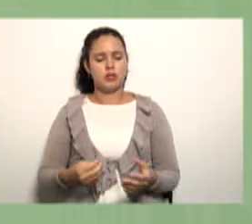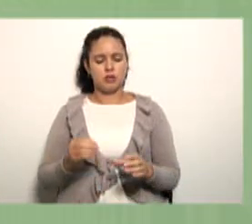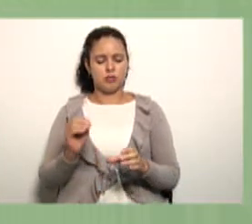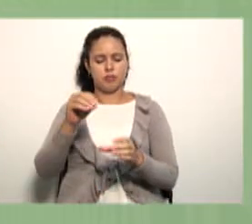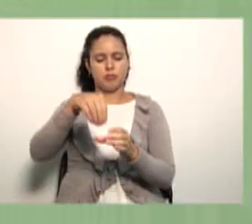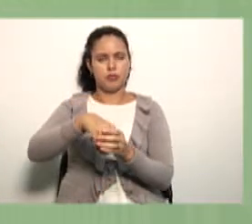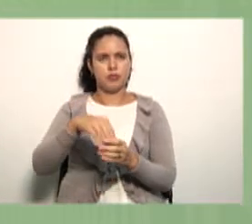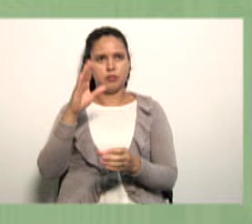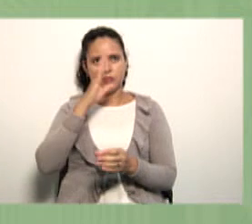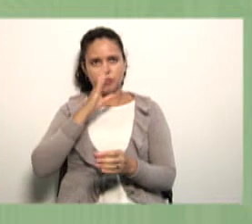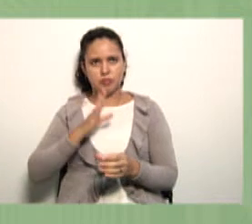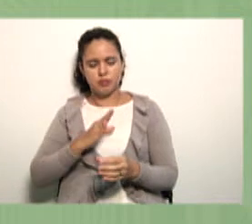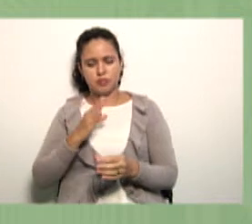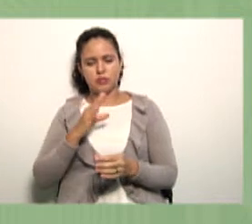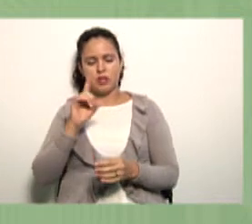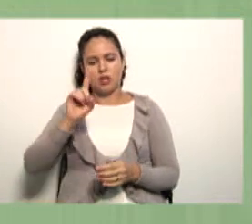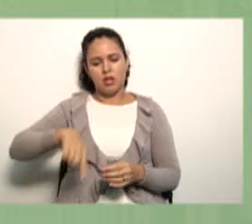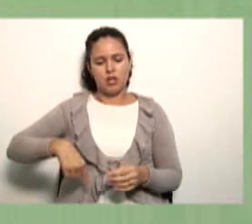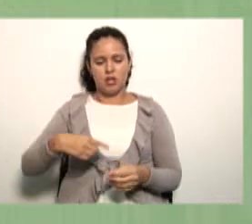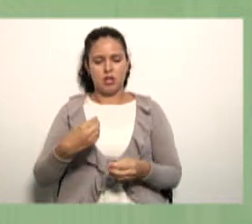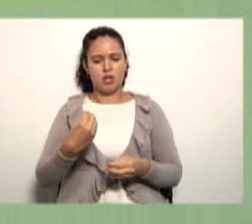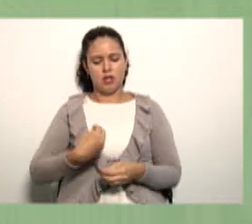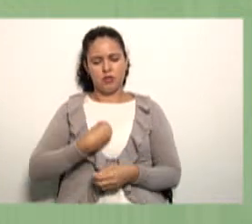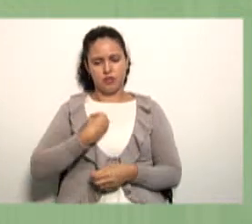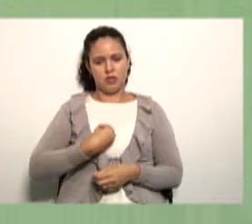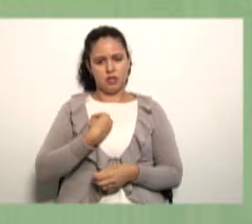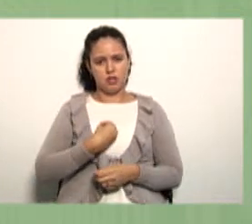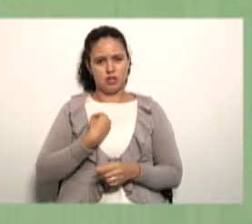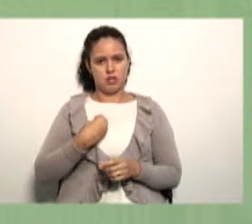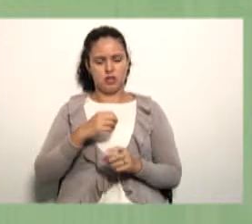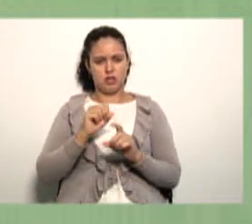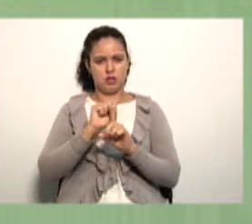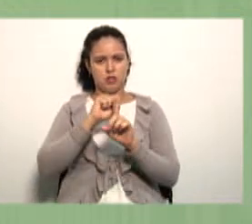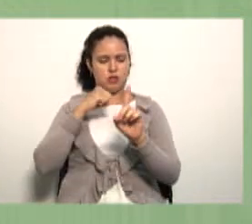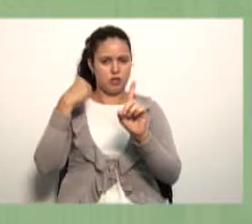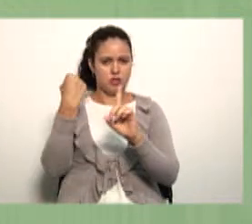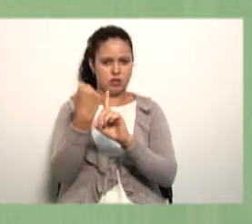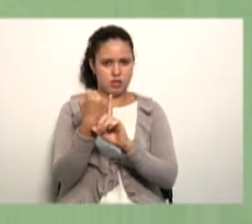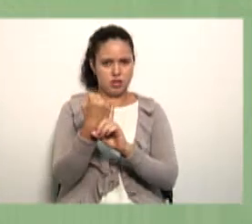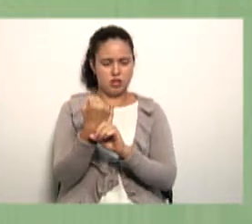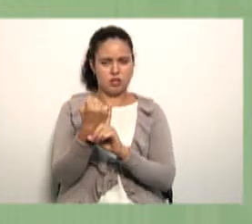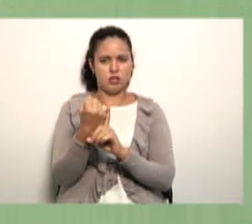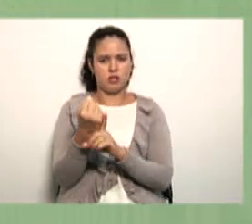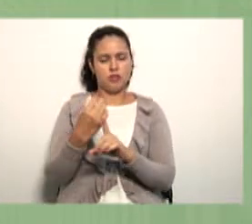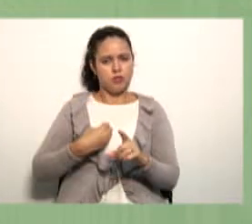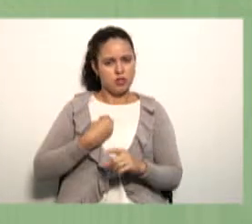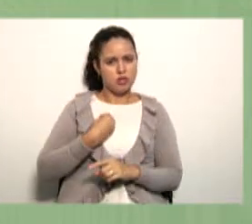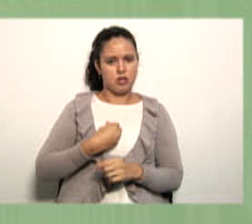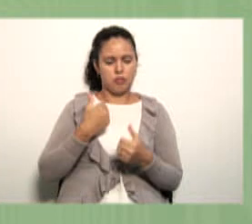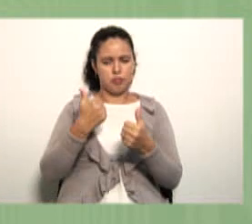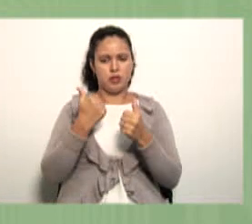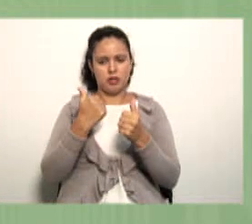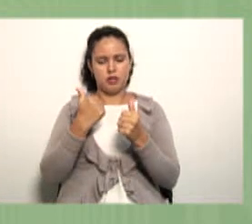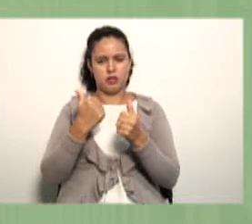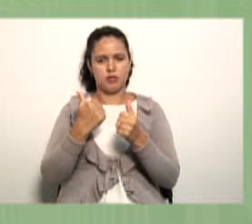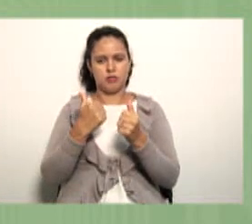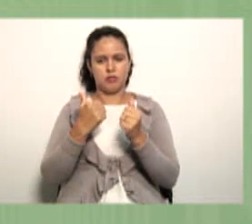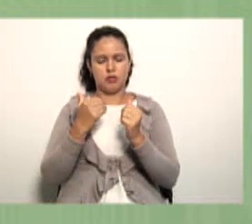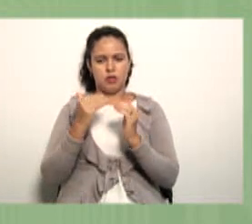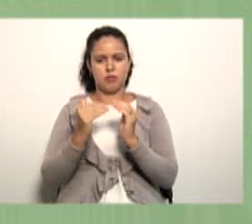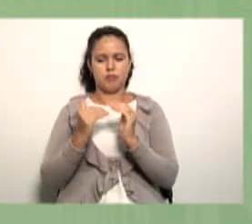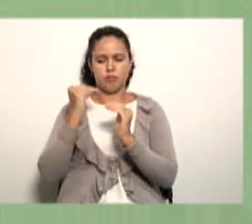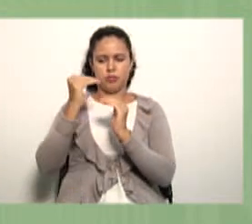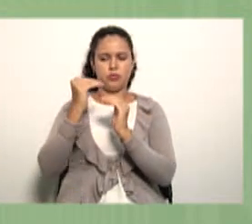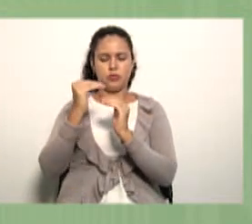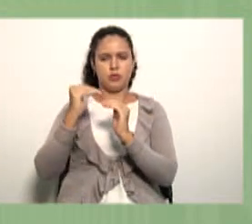refere à forma como as pessoas vivem. Se vivem bem, são de médio ou alto padrão. Se vivem mal, são